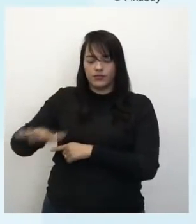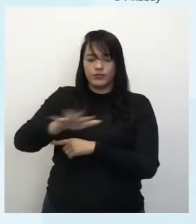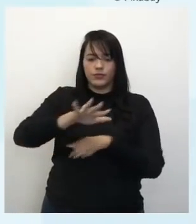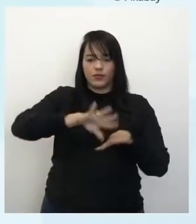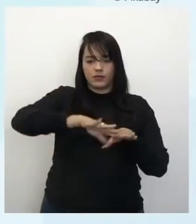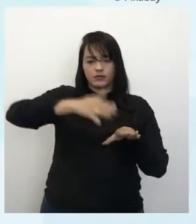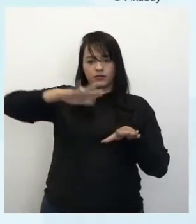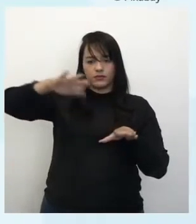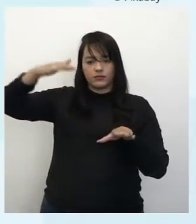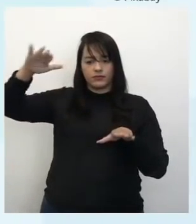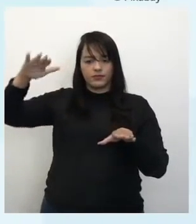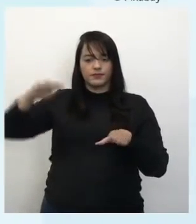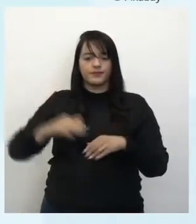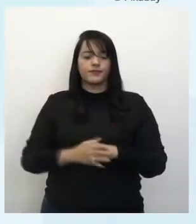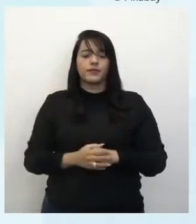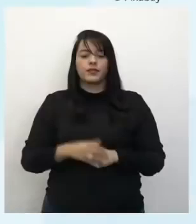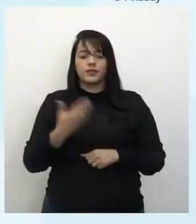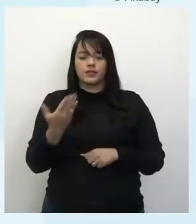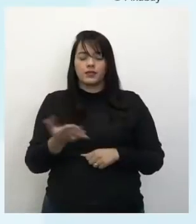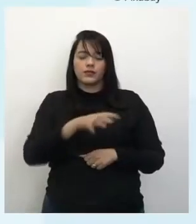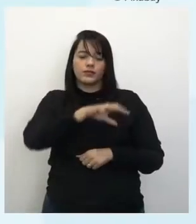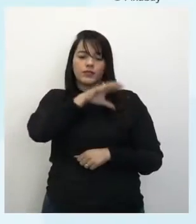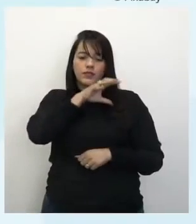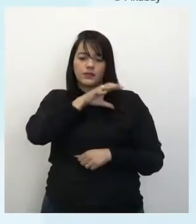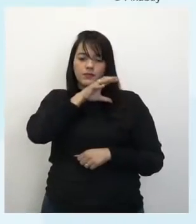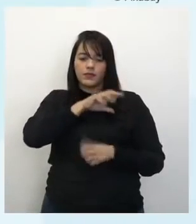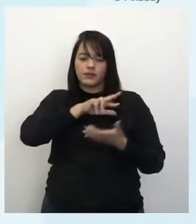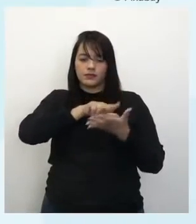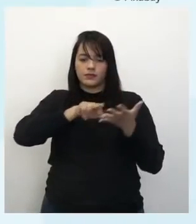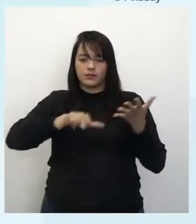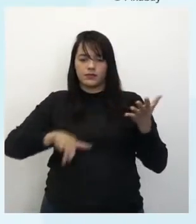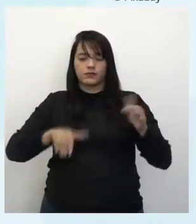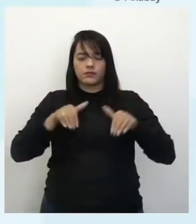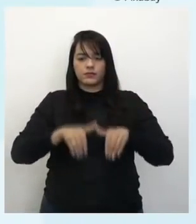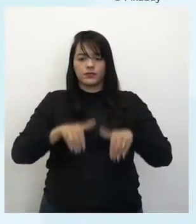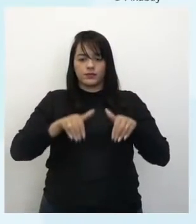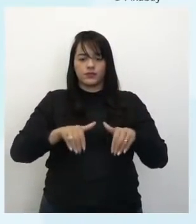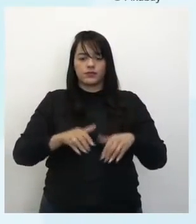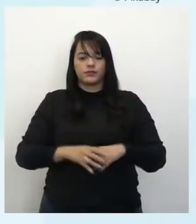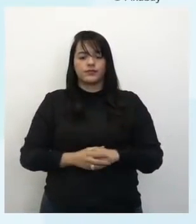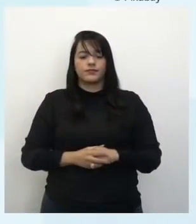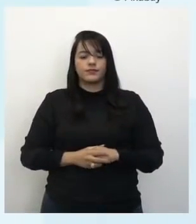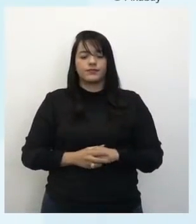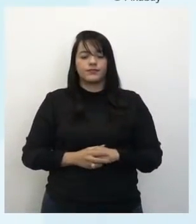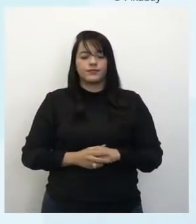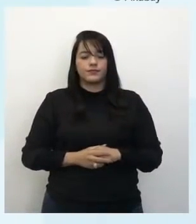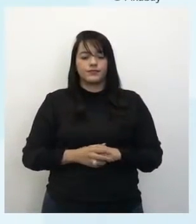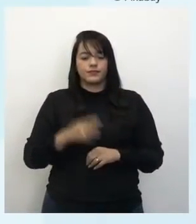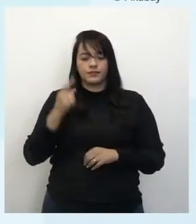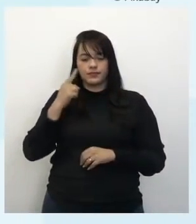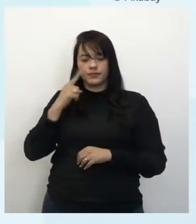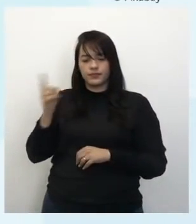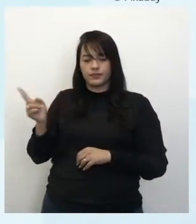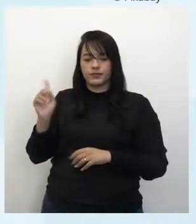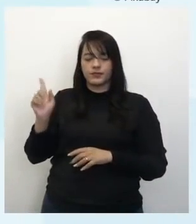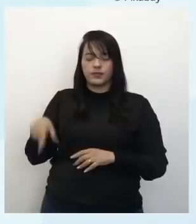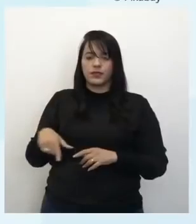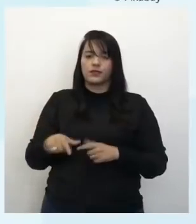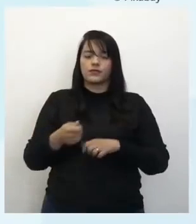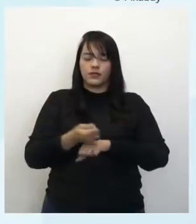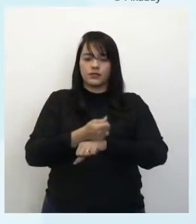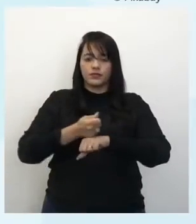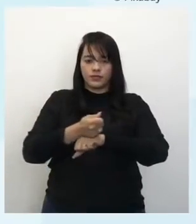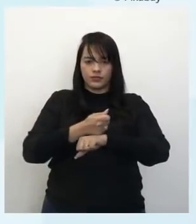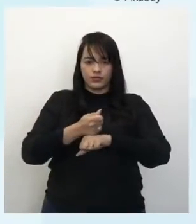tá? Então, os animais do país incluem, aí tem os cangurus, tá bom. Então, a primeira pergunta era os adjectives, né? A gente tem aqui tall,